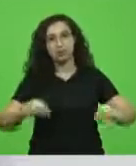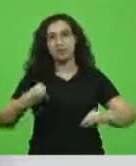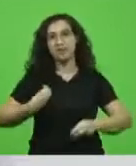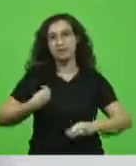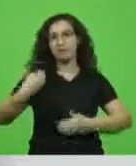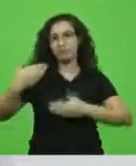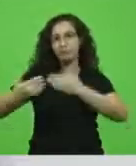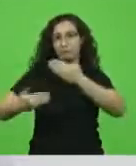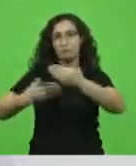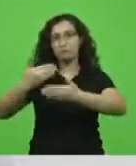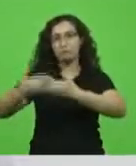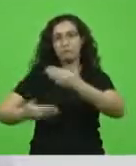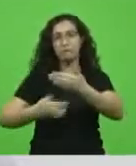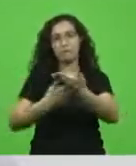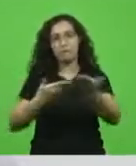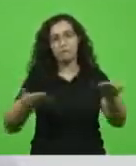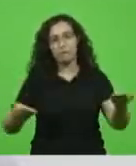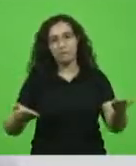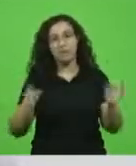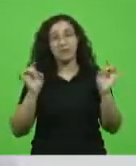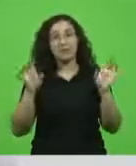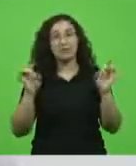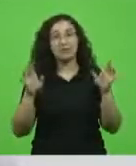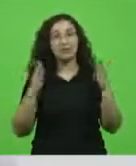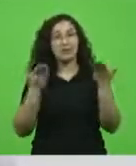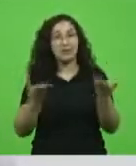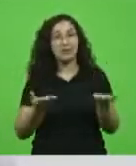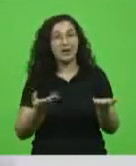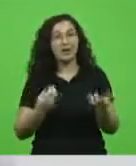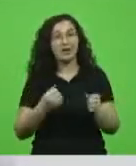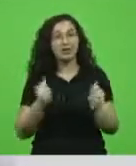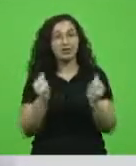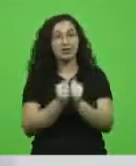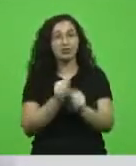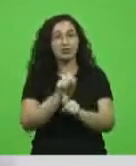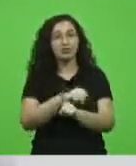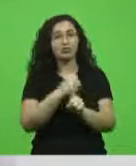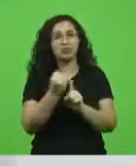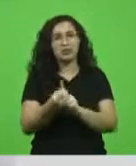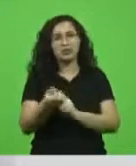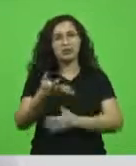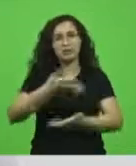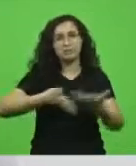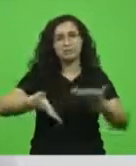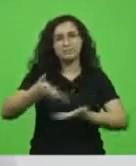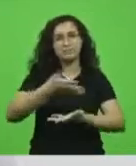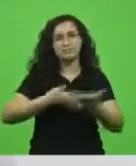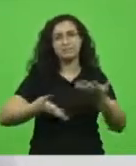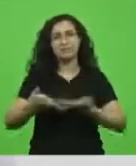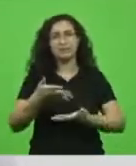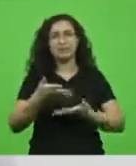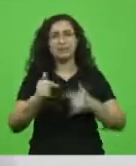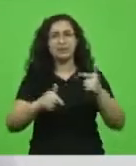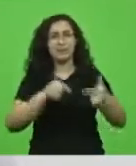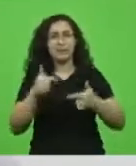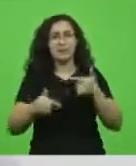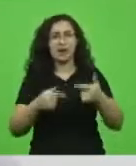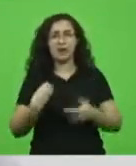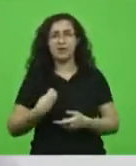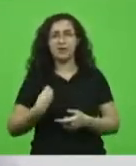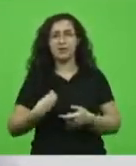vida, em especial ao convívio social, às atividades laborais, vida